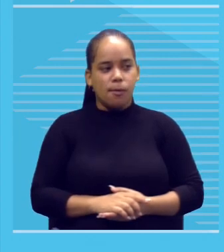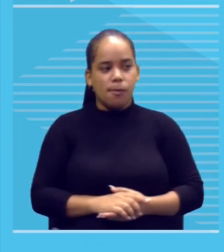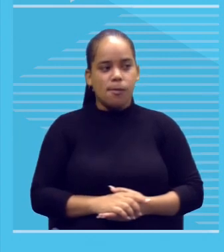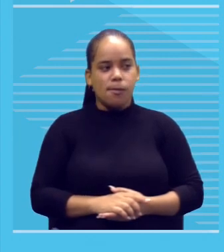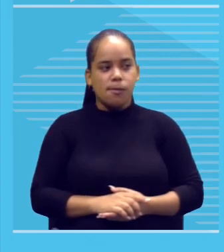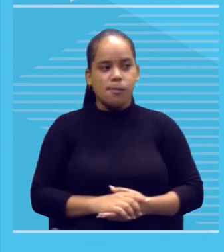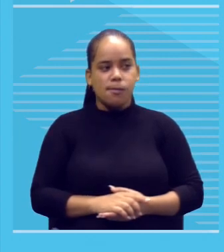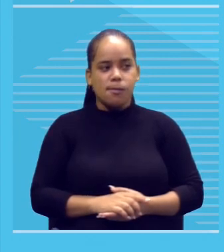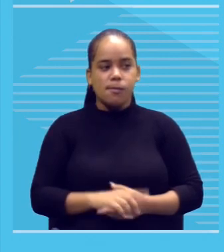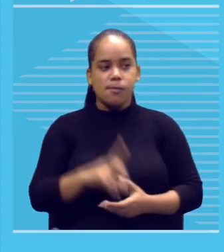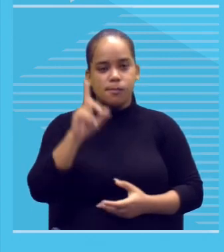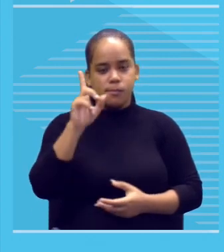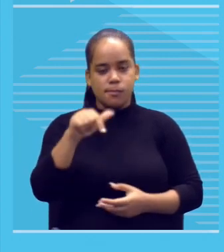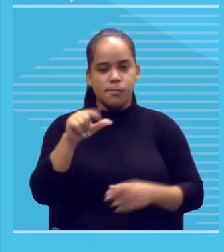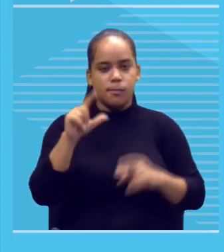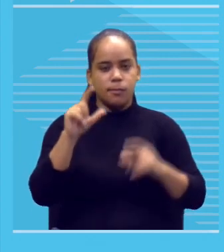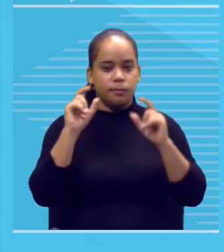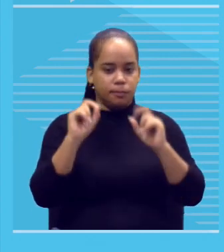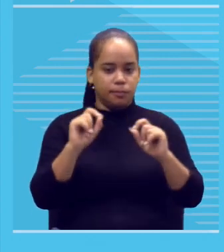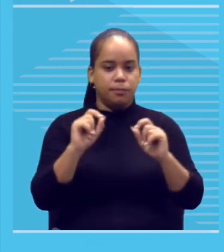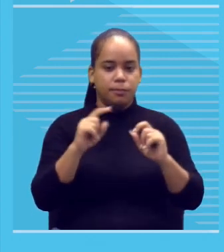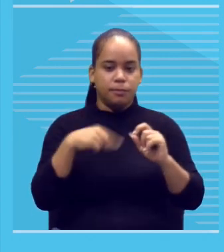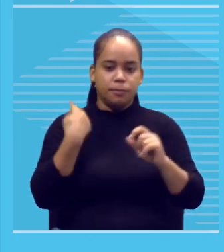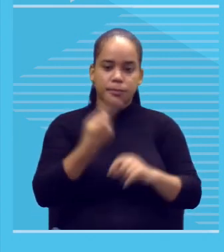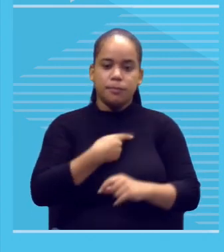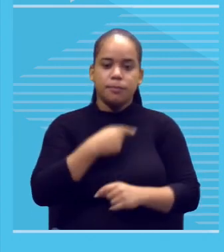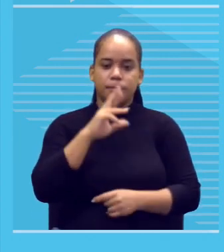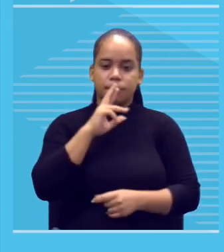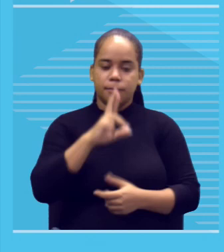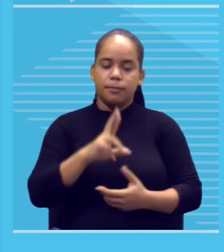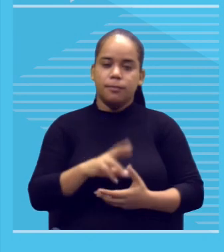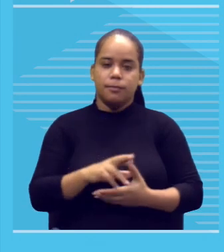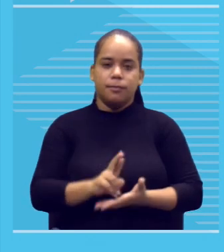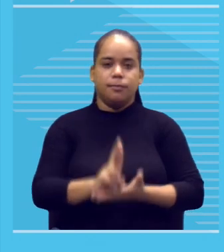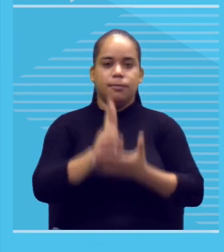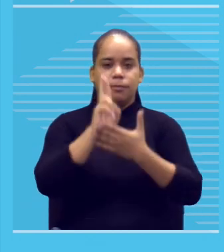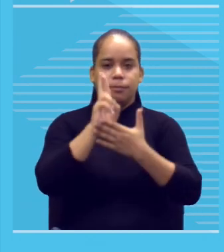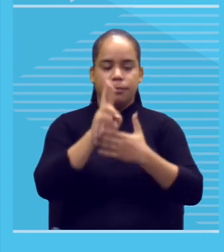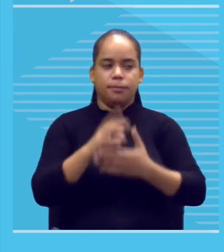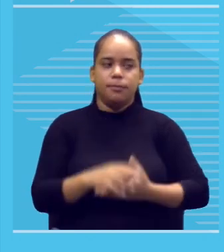essa seria jovens a nossa representação